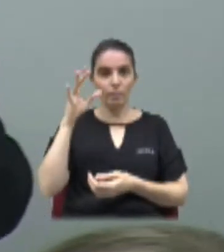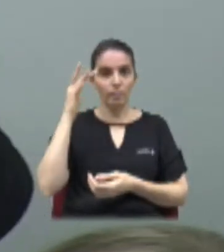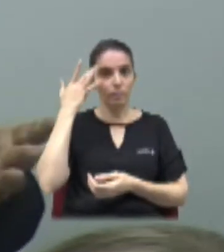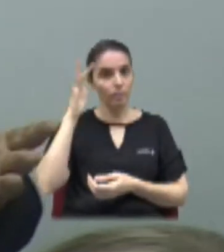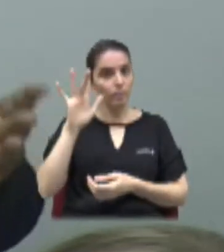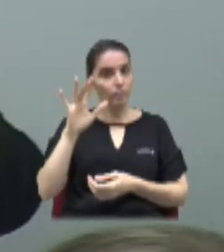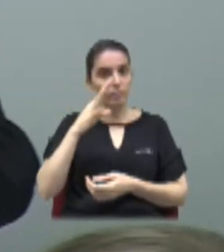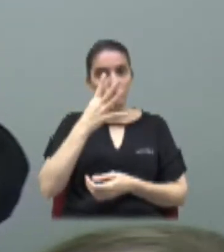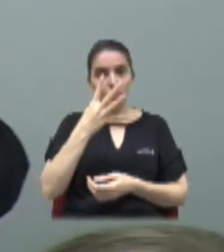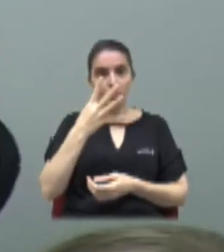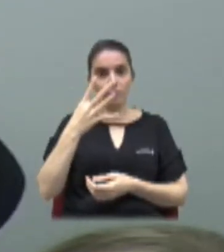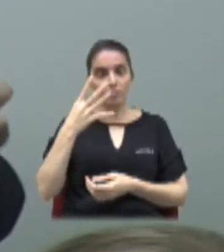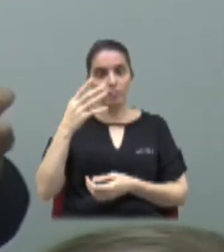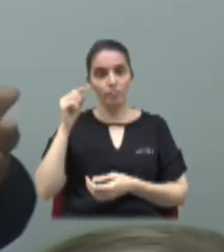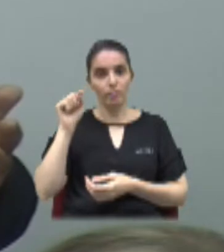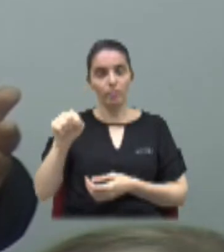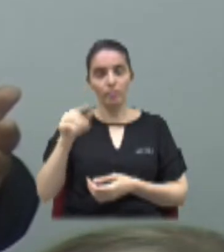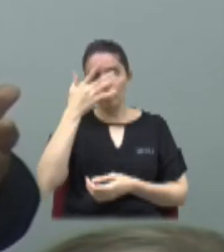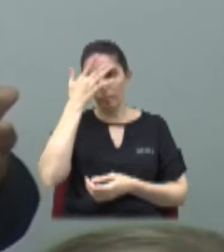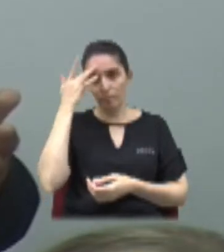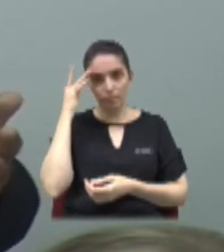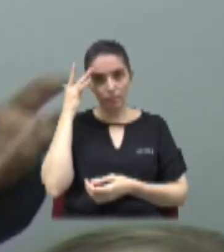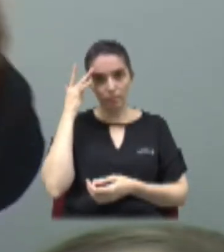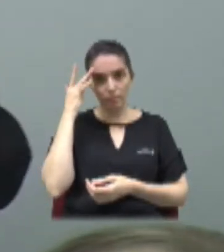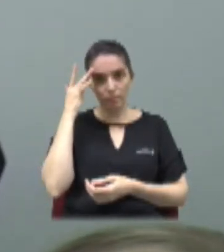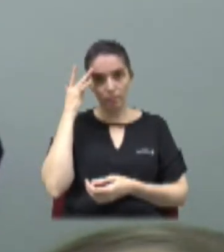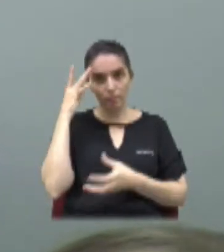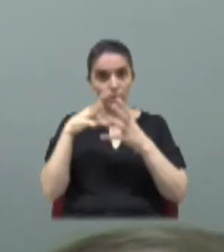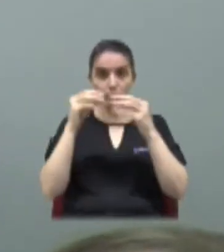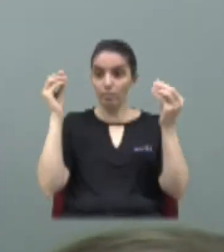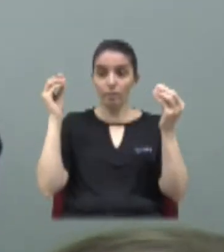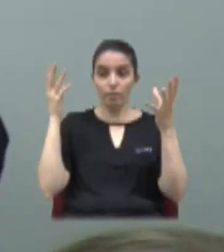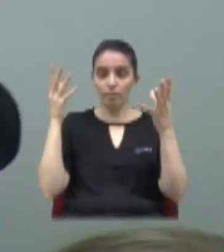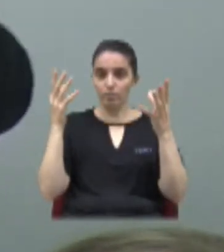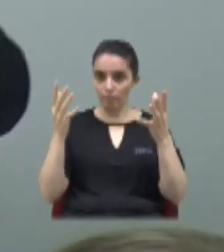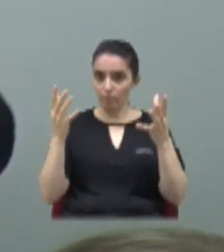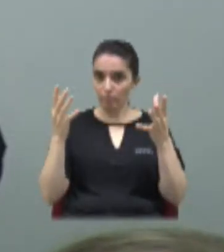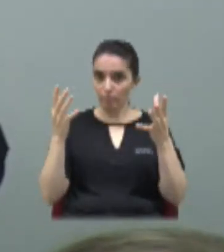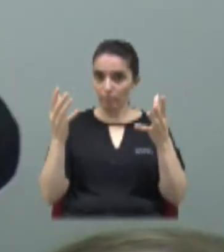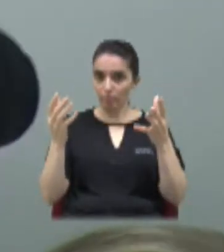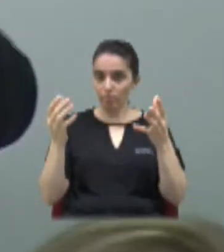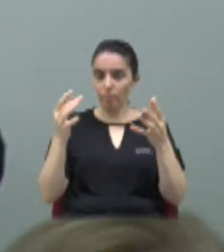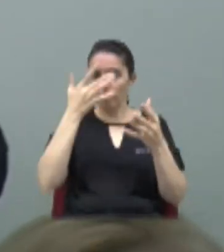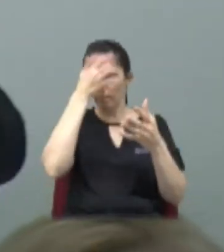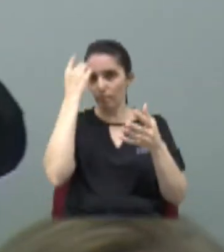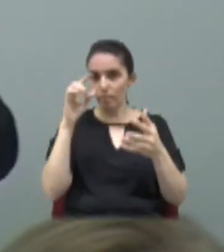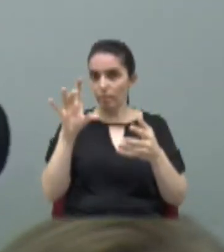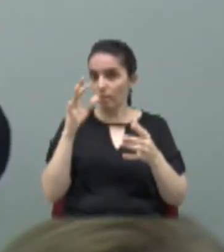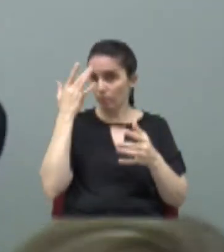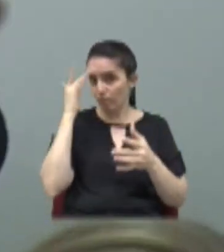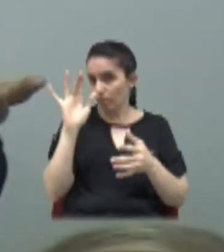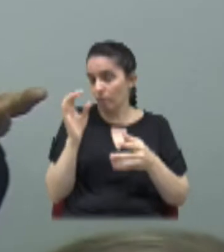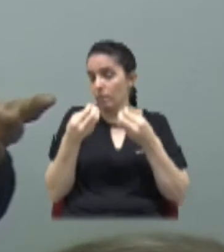Algum vereador deseja justificar? Por desejo. Gostaria, presidente. Só falando nome: